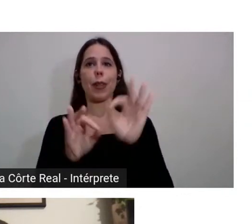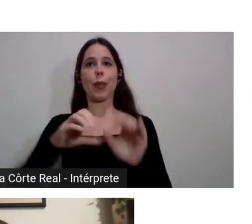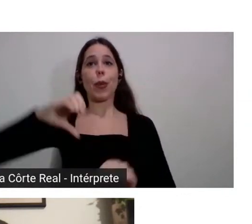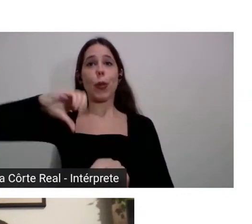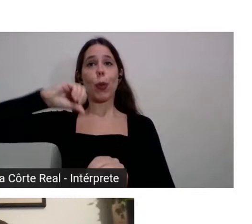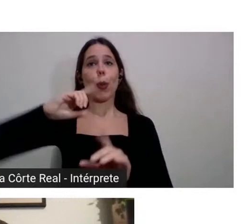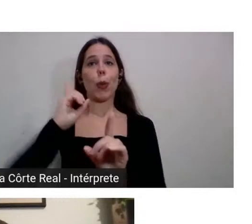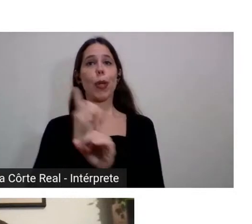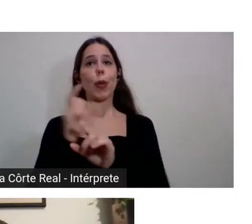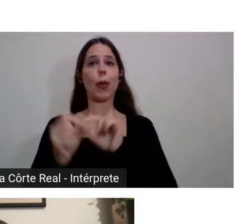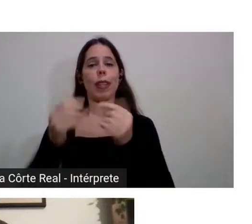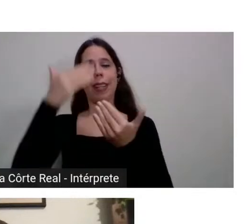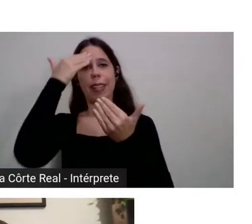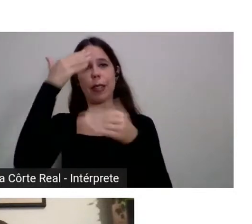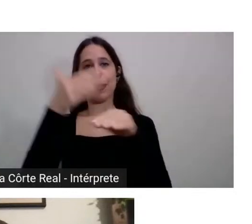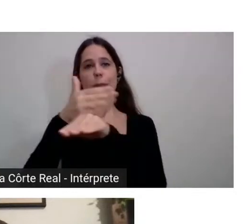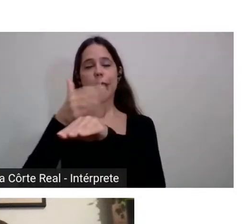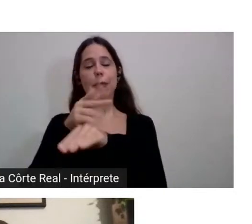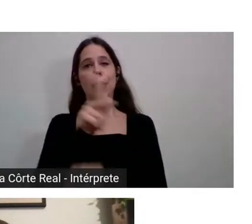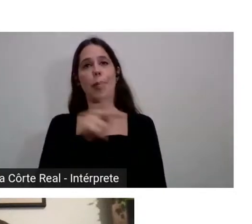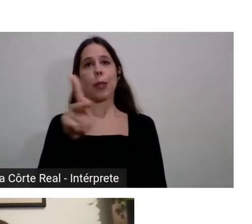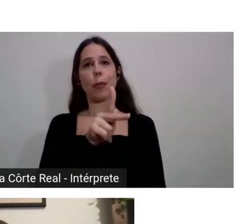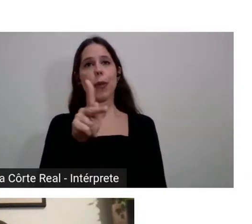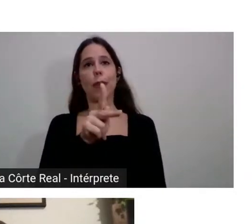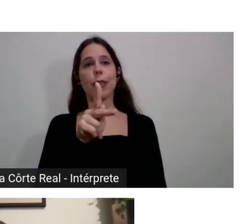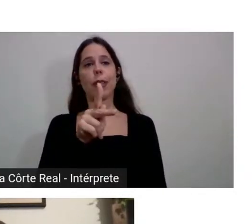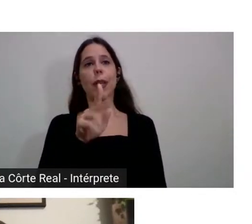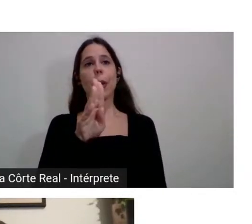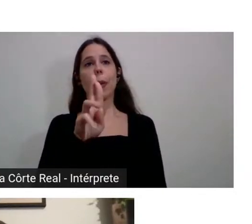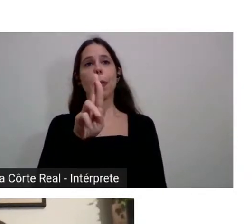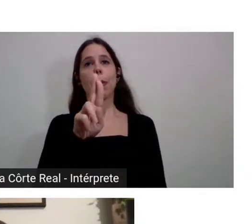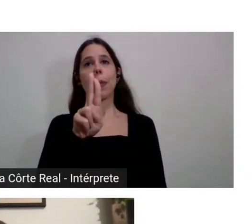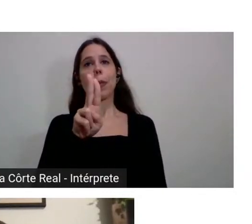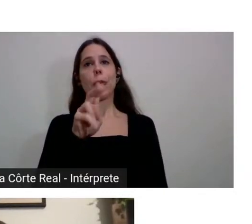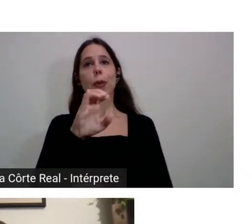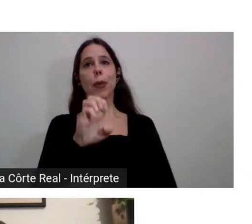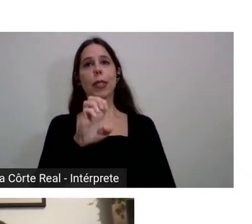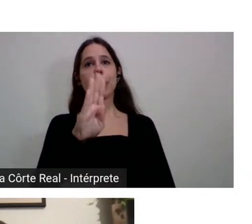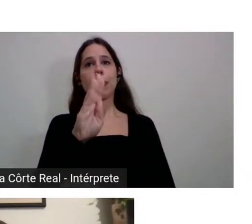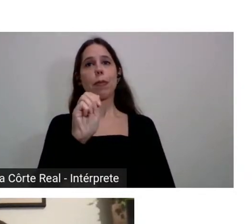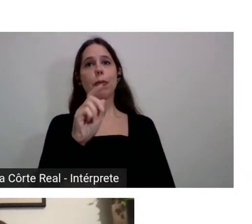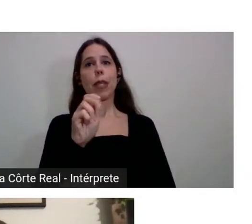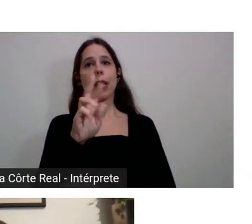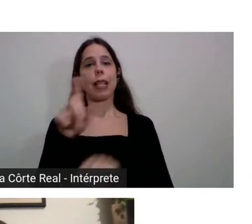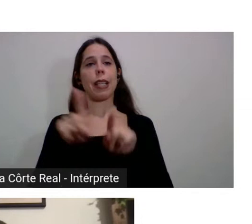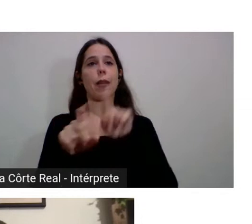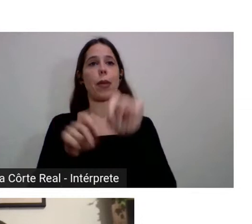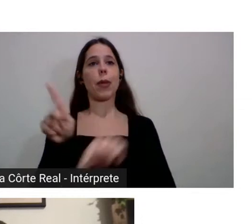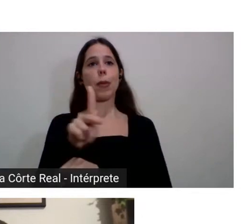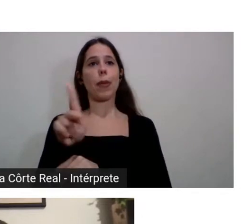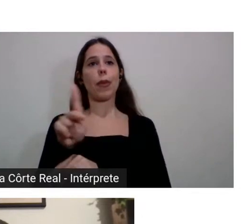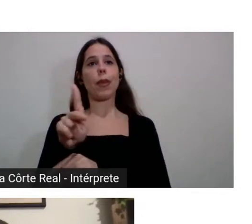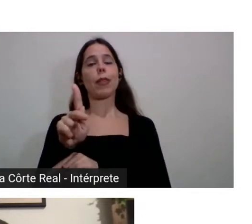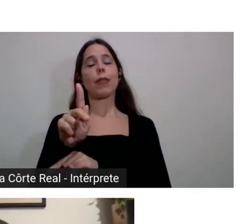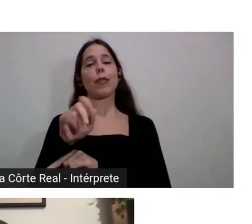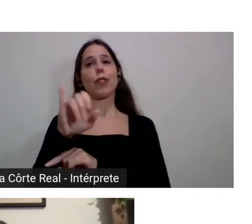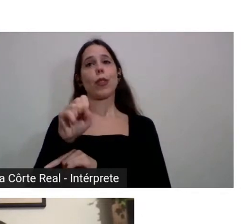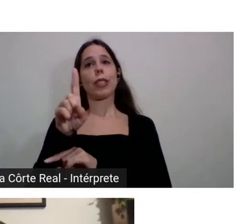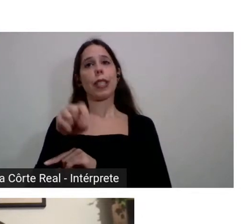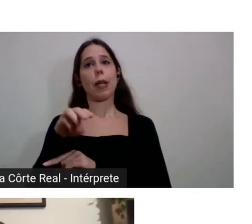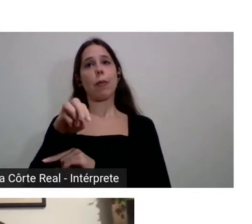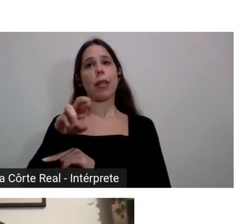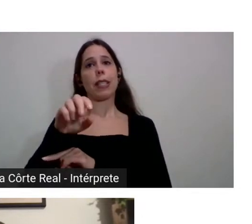a participação dos professores Bruce Baker e do professor José Marcelino Rezende Pinto, que